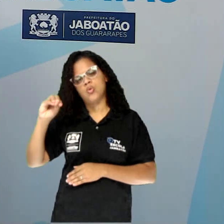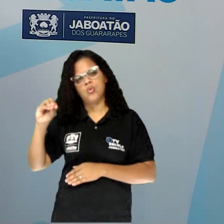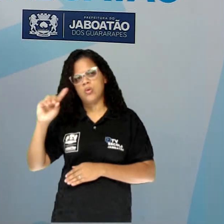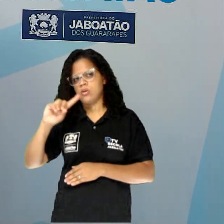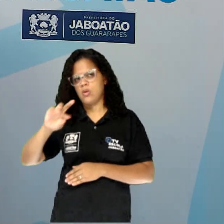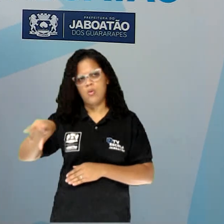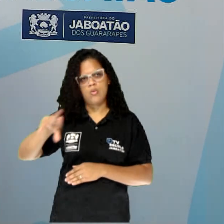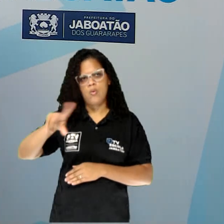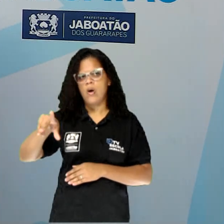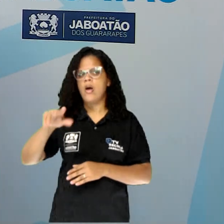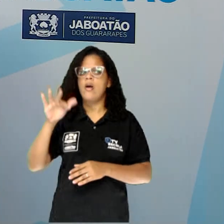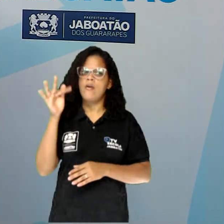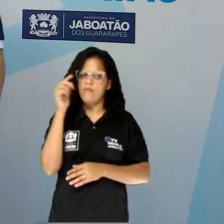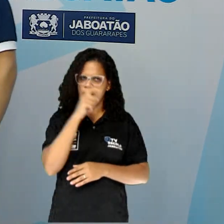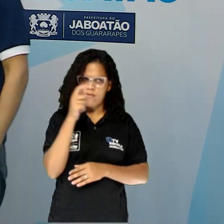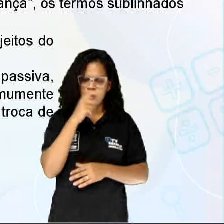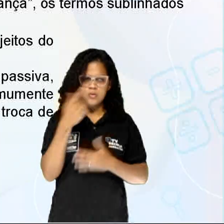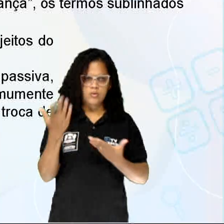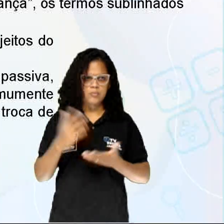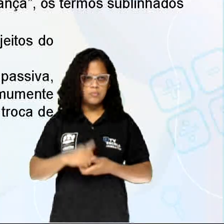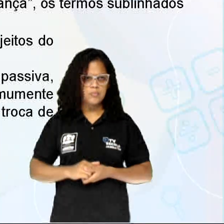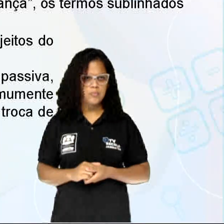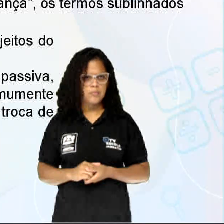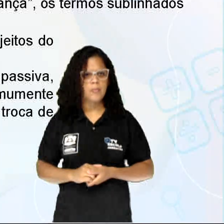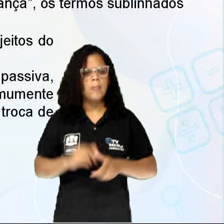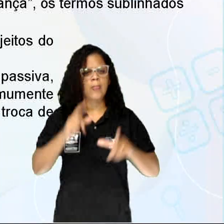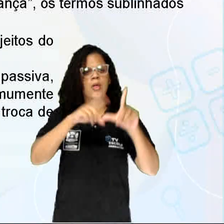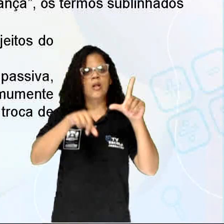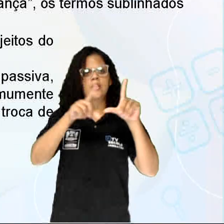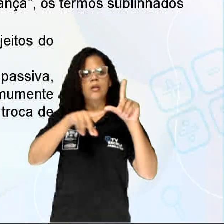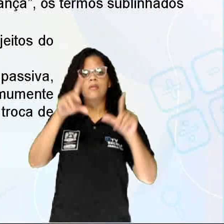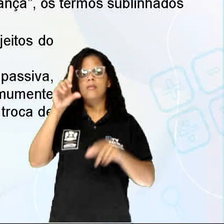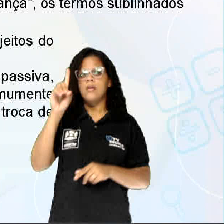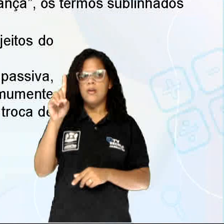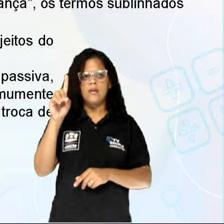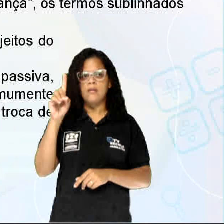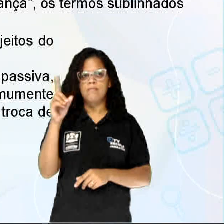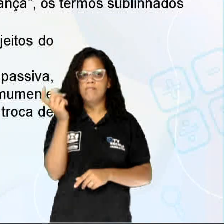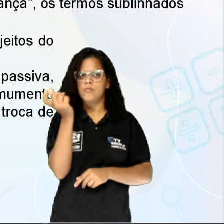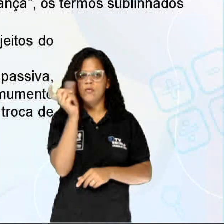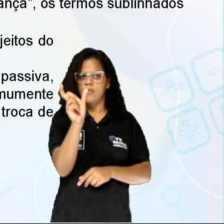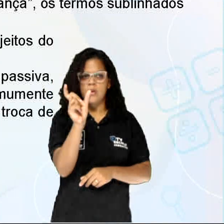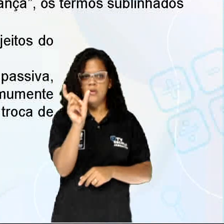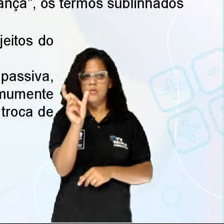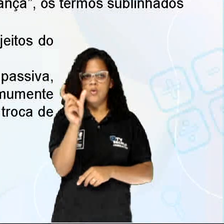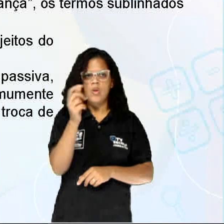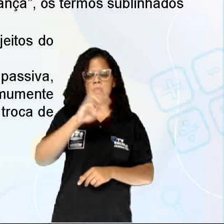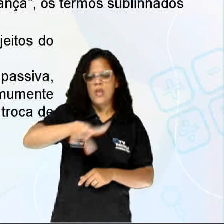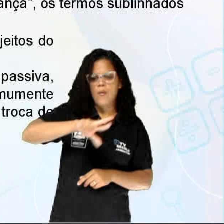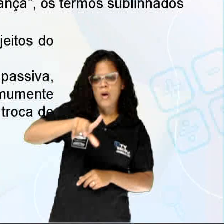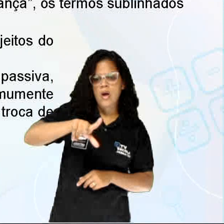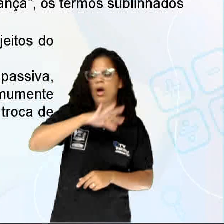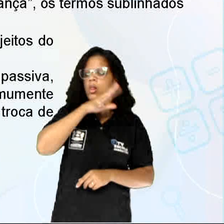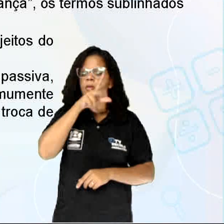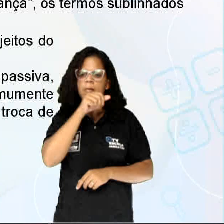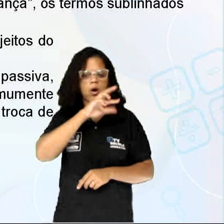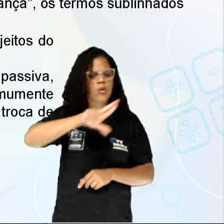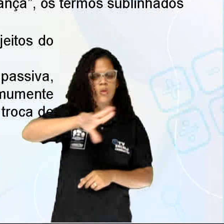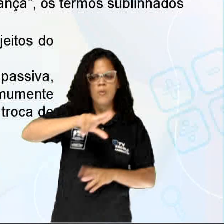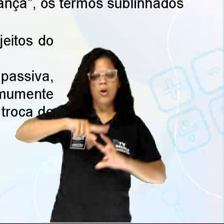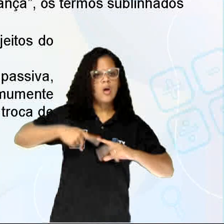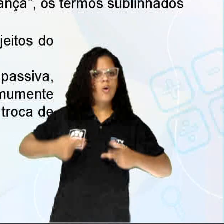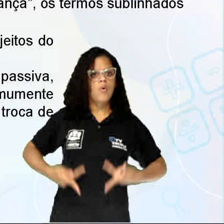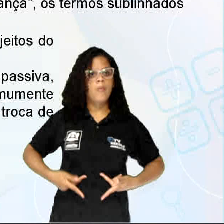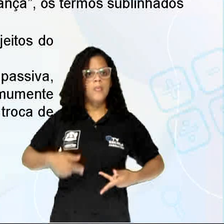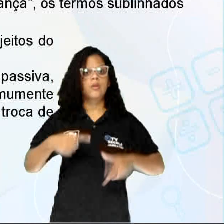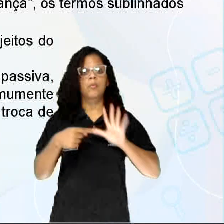né? Letra D. No verso, nem bicho, nem homem, são explicitados os termos